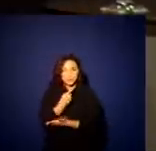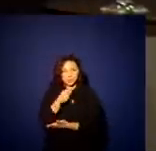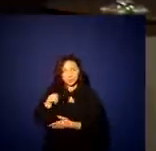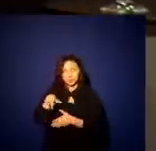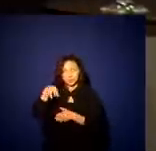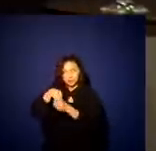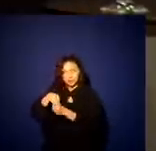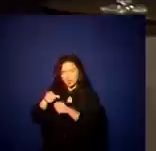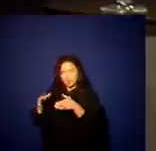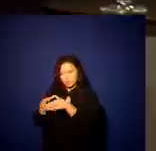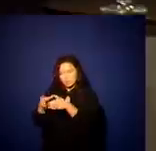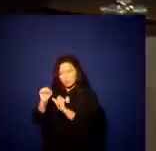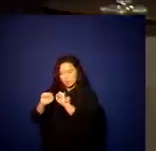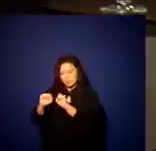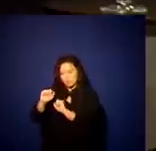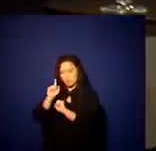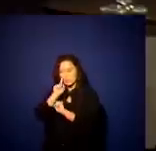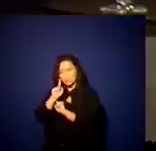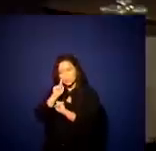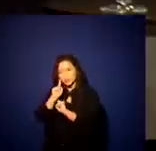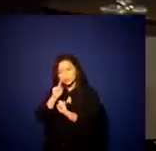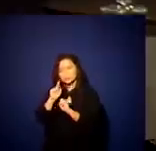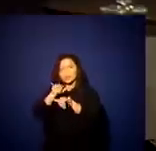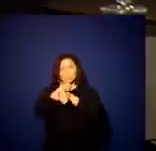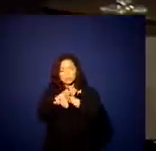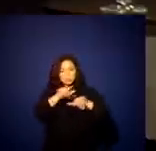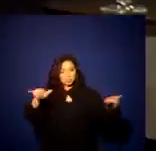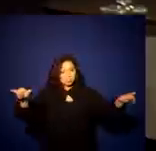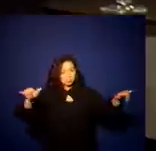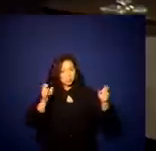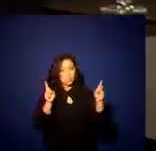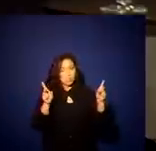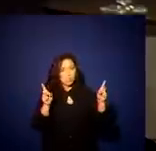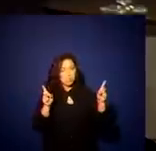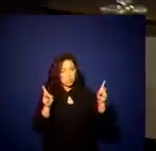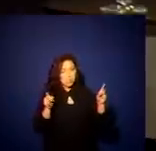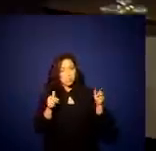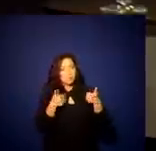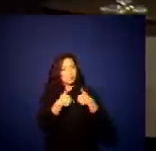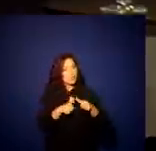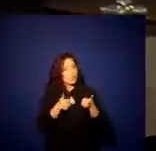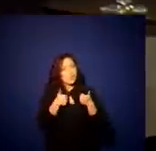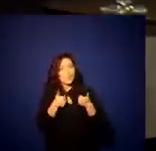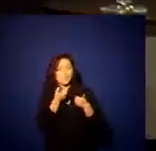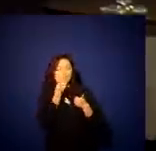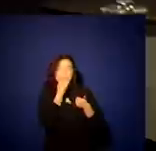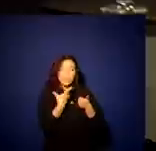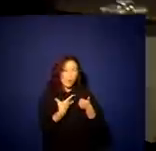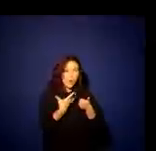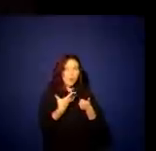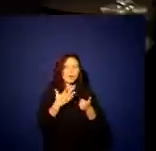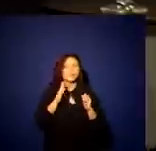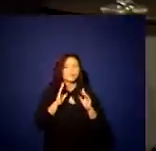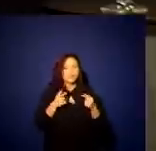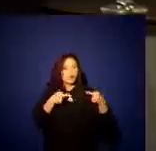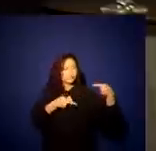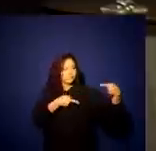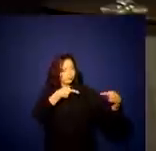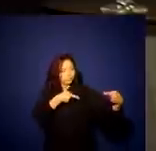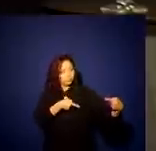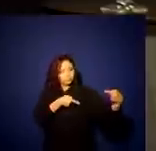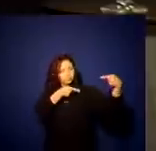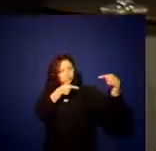que se criou logo na saída da Americanas de mercado é que eventualmente ia ser muito bom para os Players existentes não então